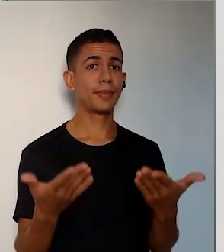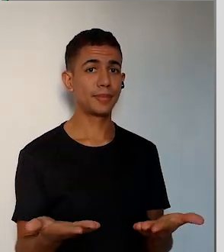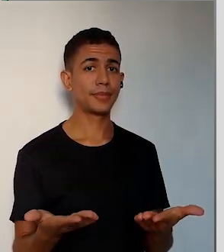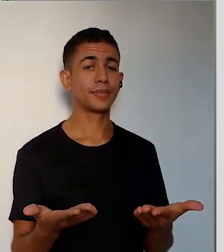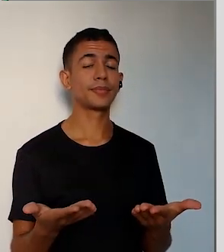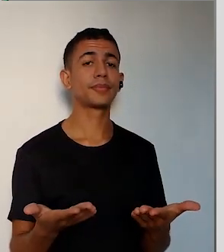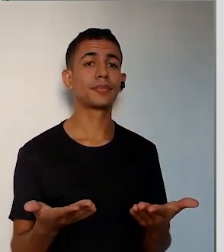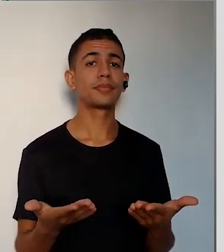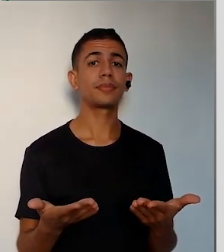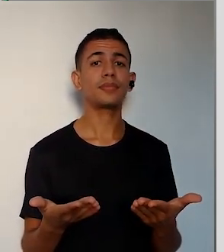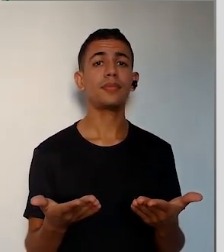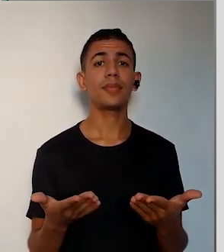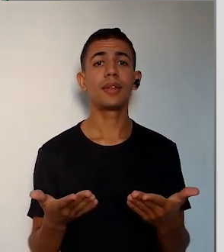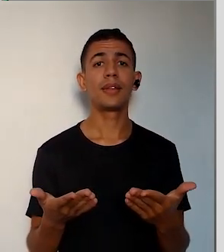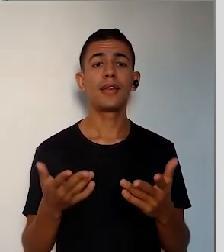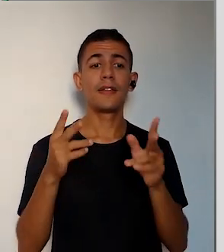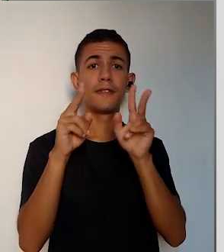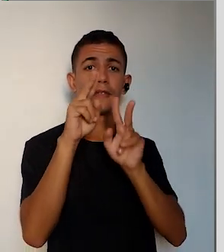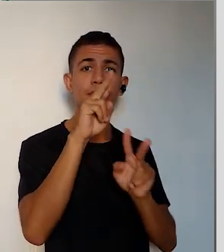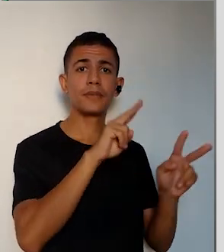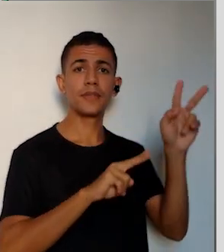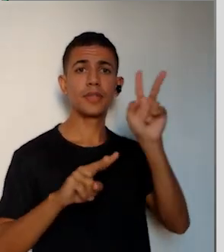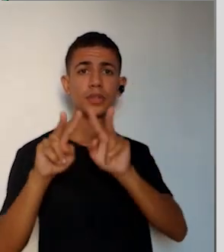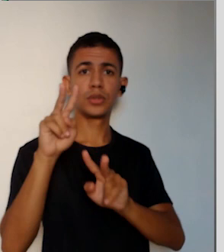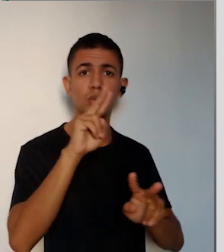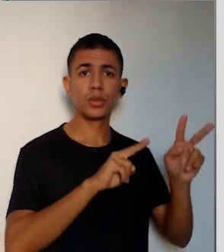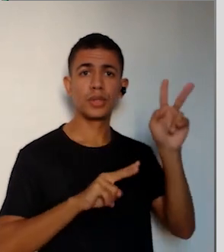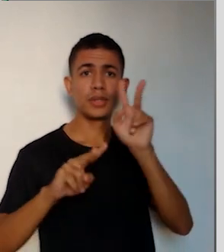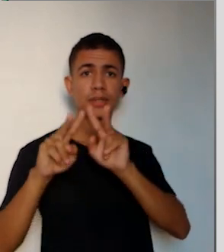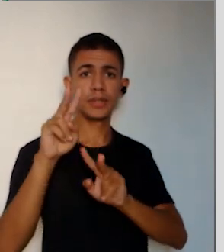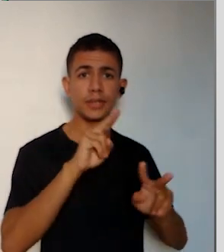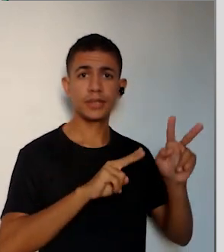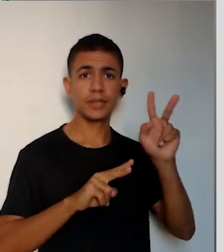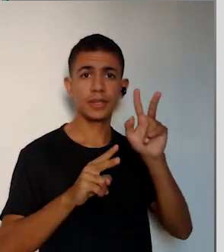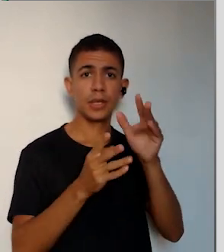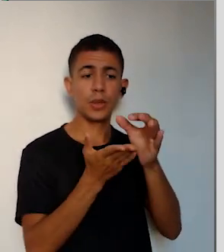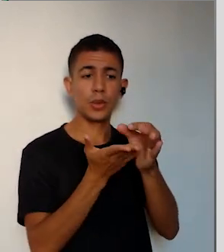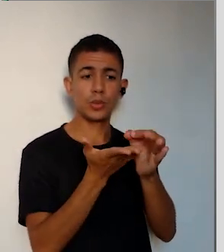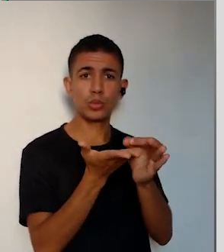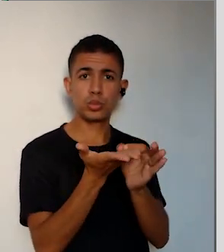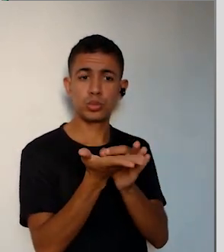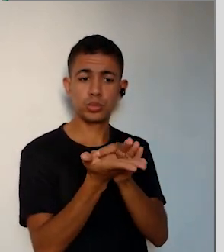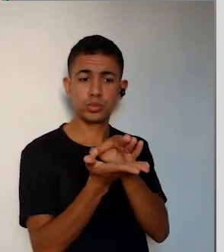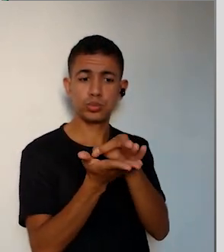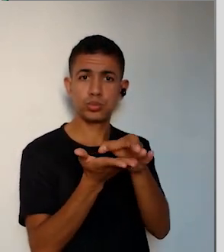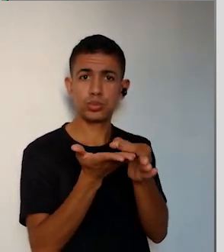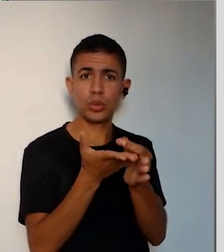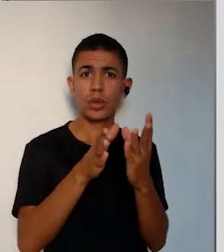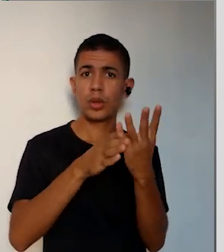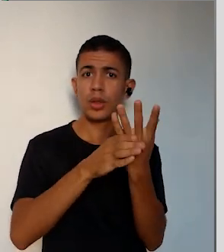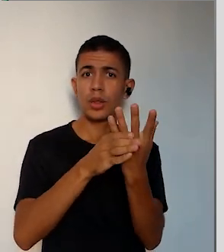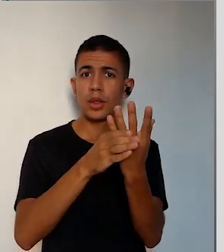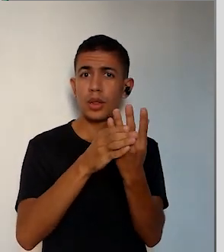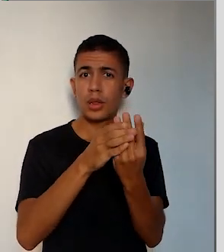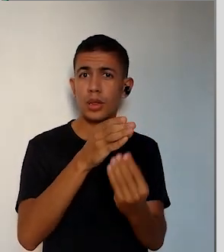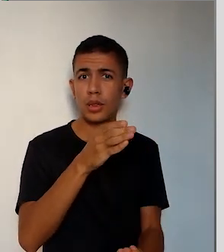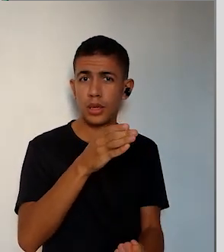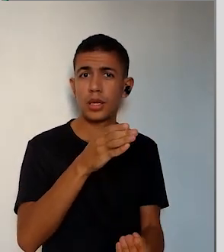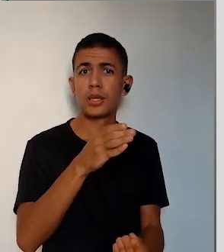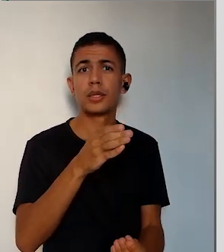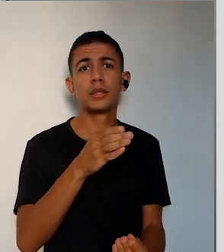Contudo, ressaltamos que a visualização das miofibrilas em células musculares